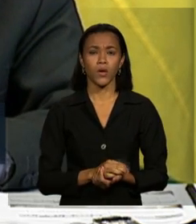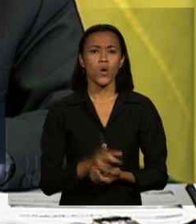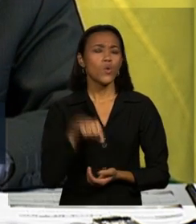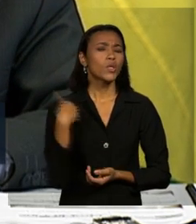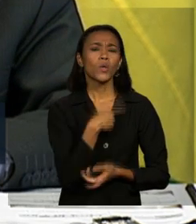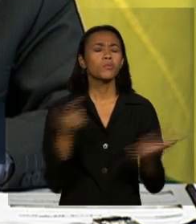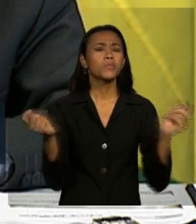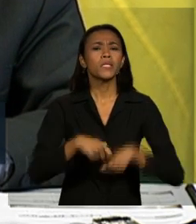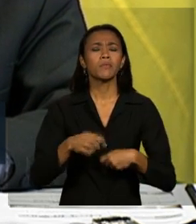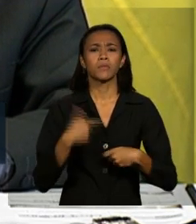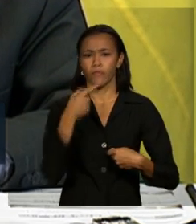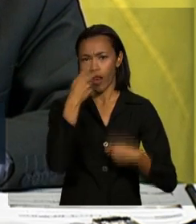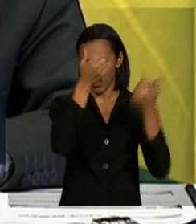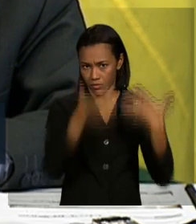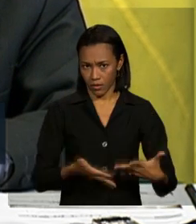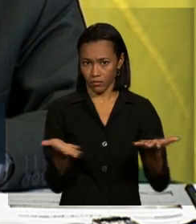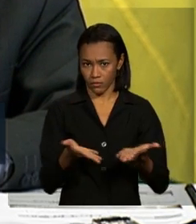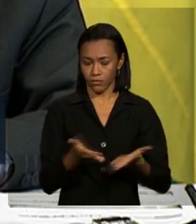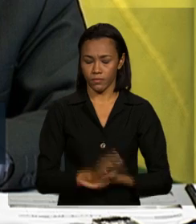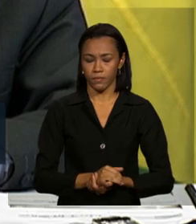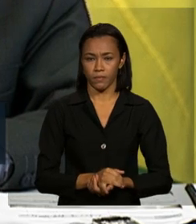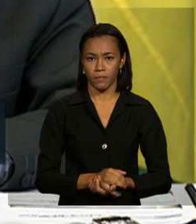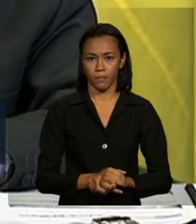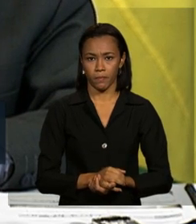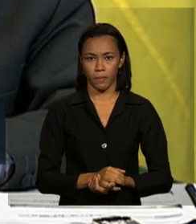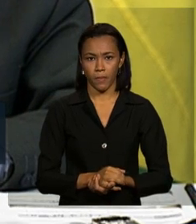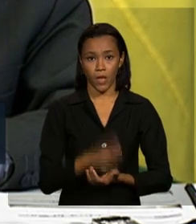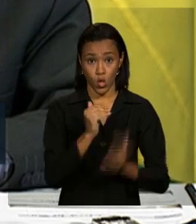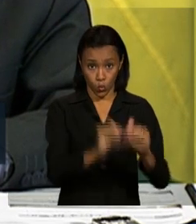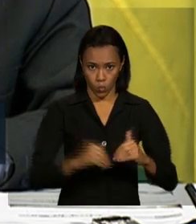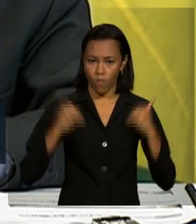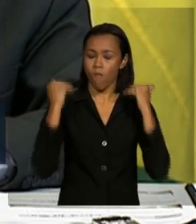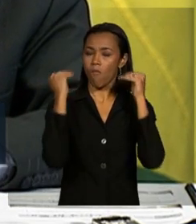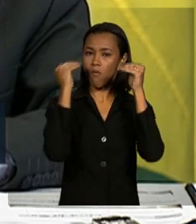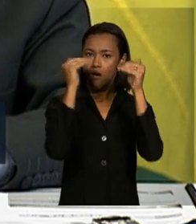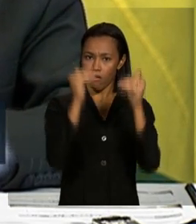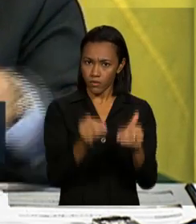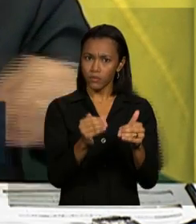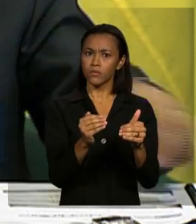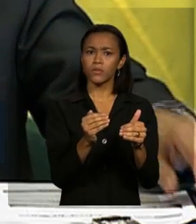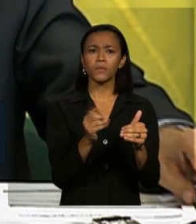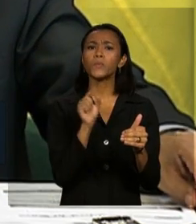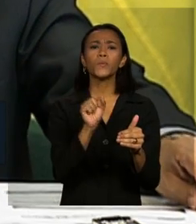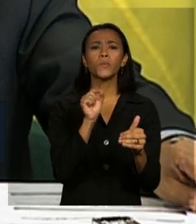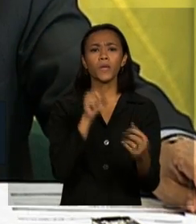nós podemos falar eh é num avanço em relação